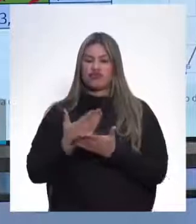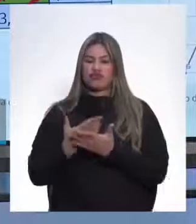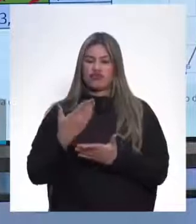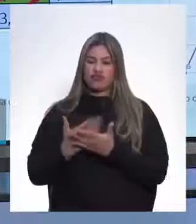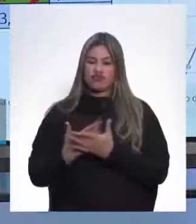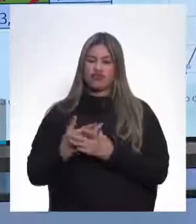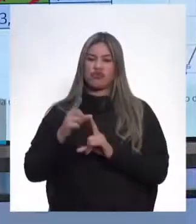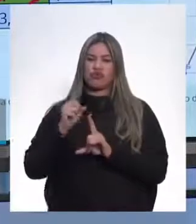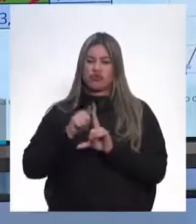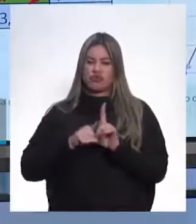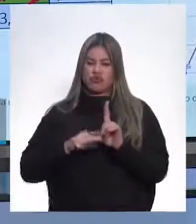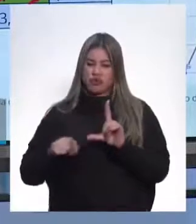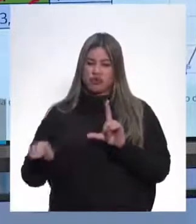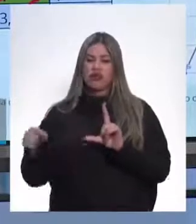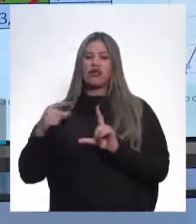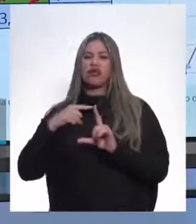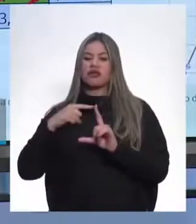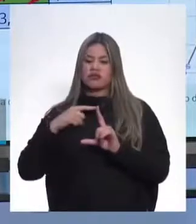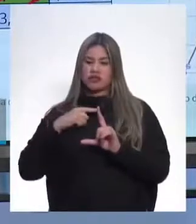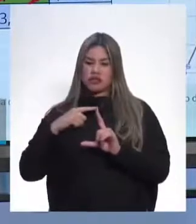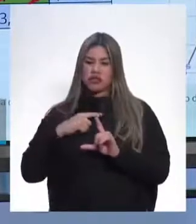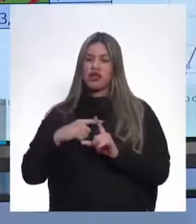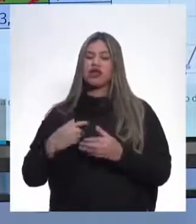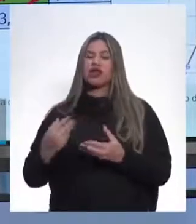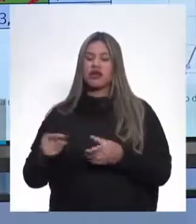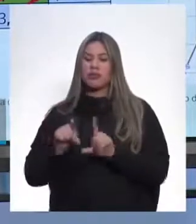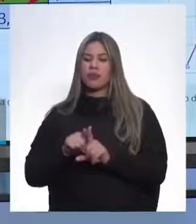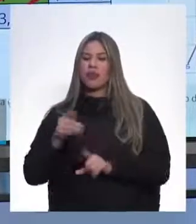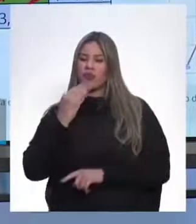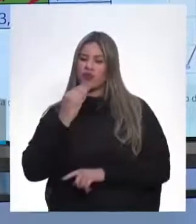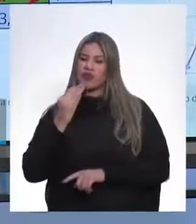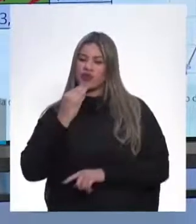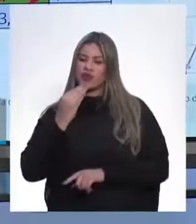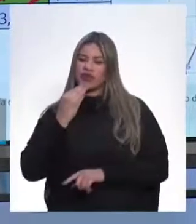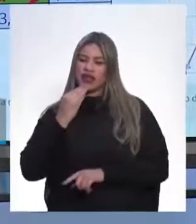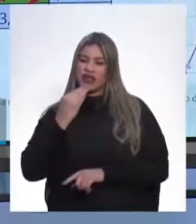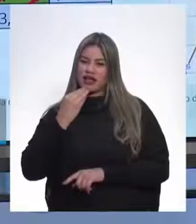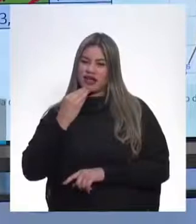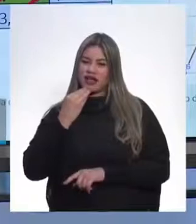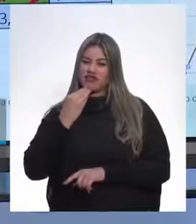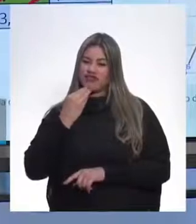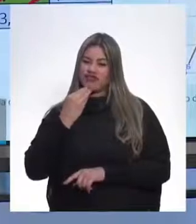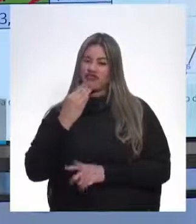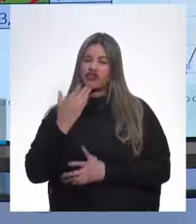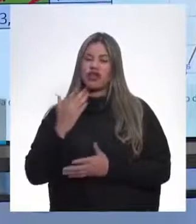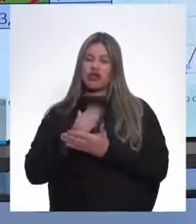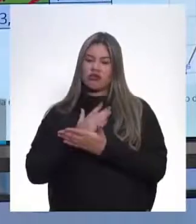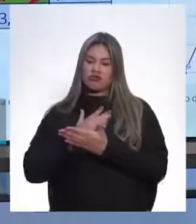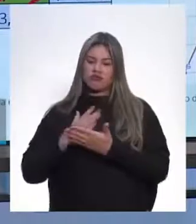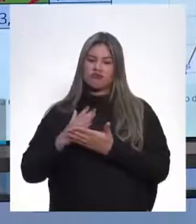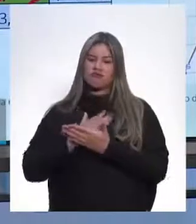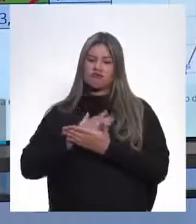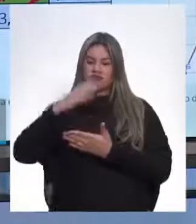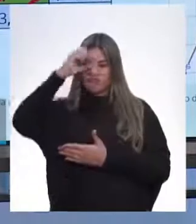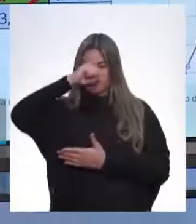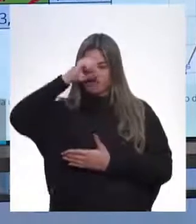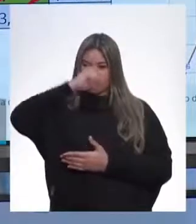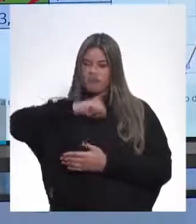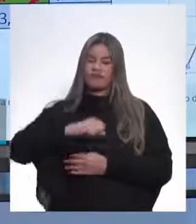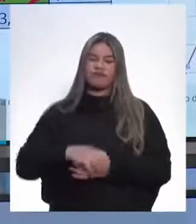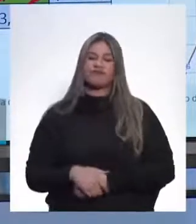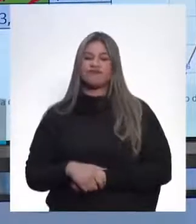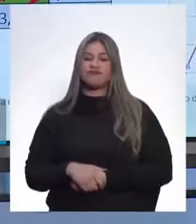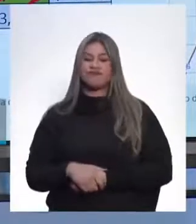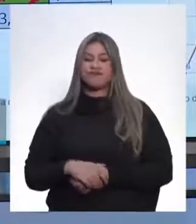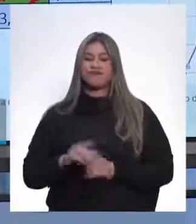com gráfico. Vocês terão essa oportunidade de, quem ainda está com dificuldade, conseguir compreender. Mas eu acho que essa relação